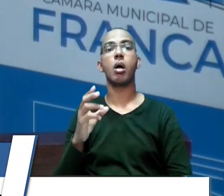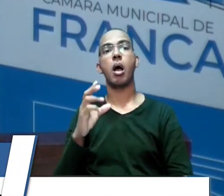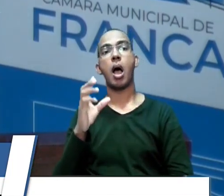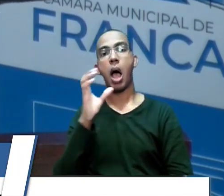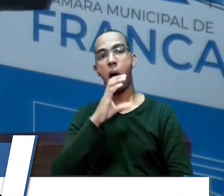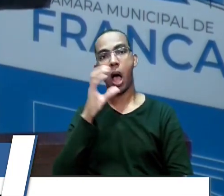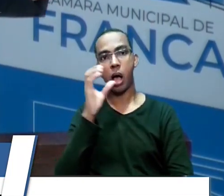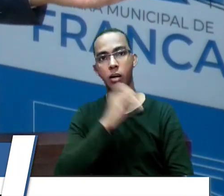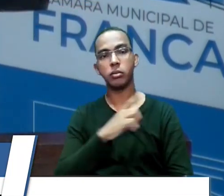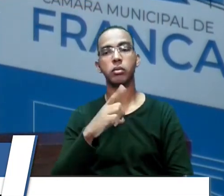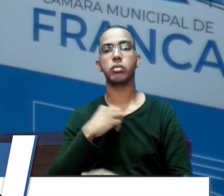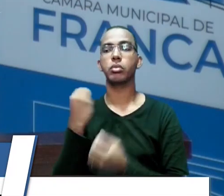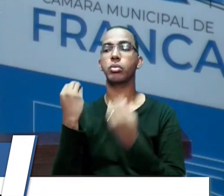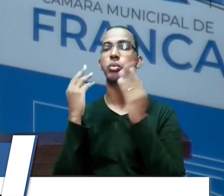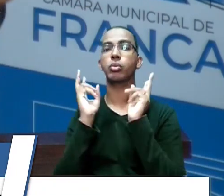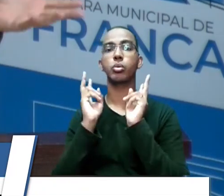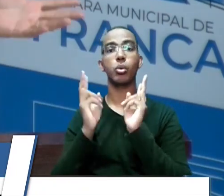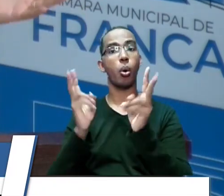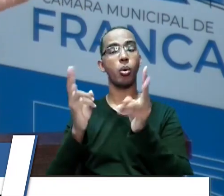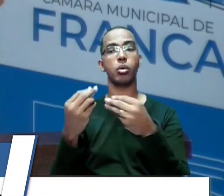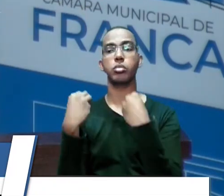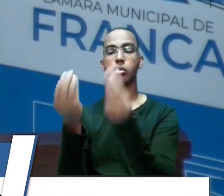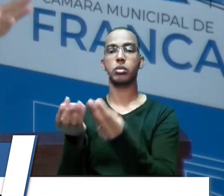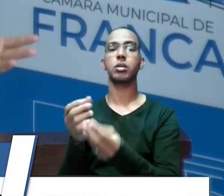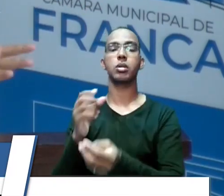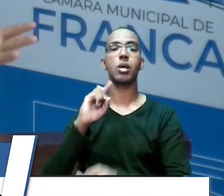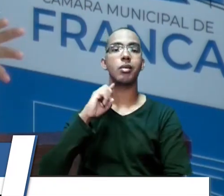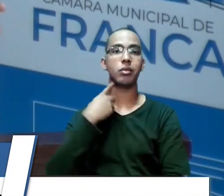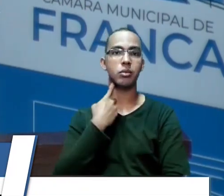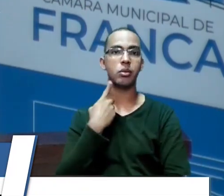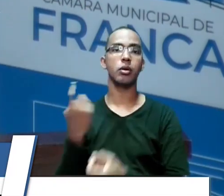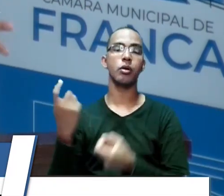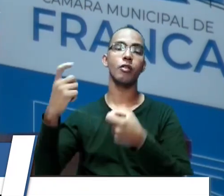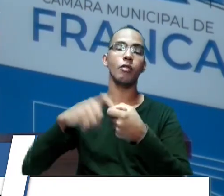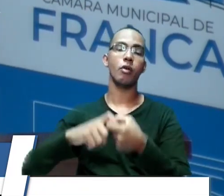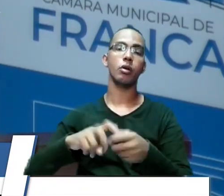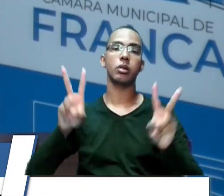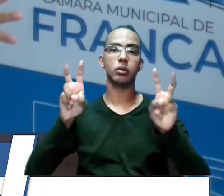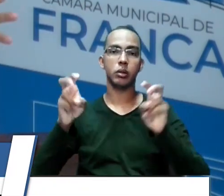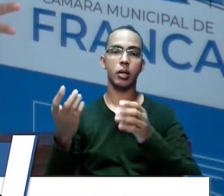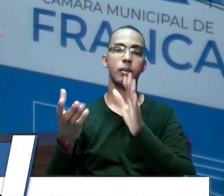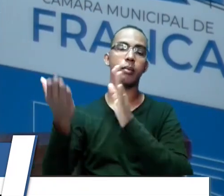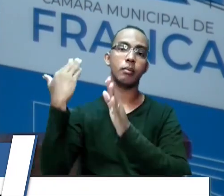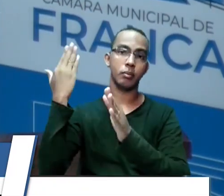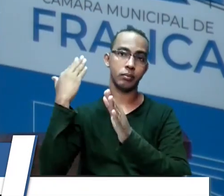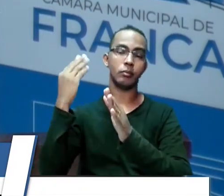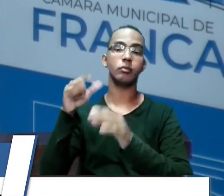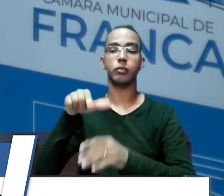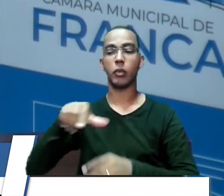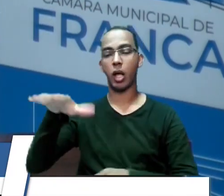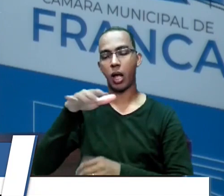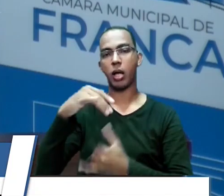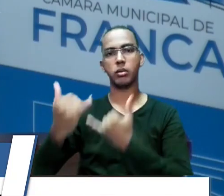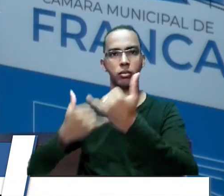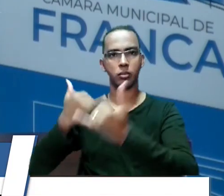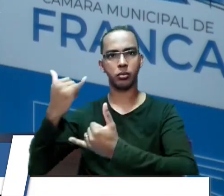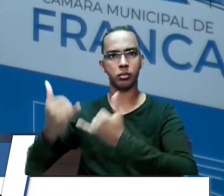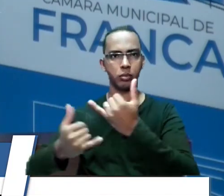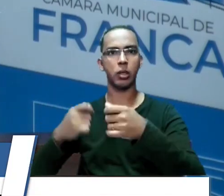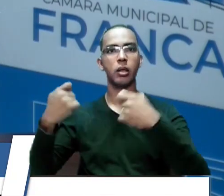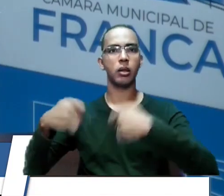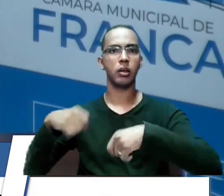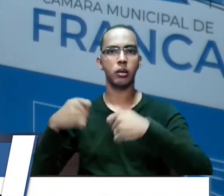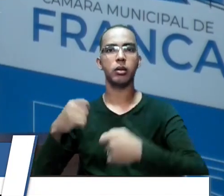estarão jogando lixo e voltando no que era antes. Então essa área de recreação precisa